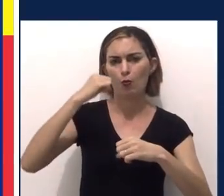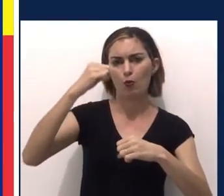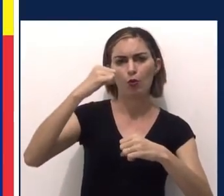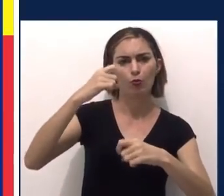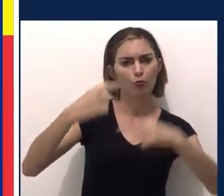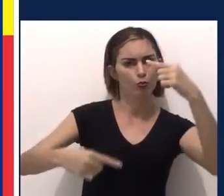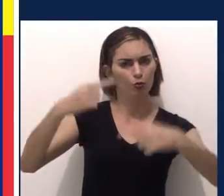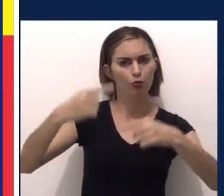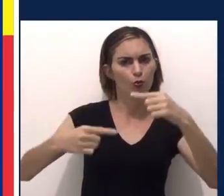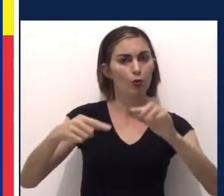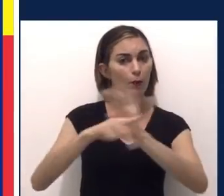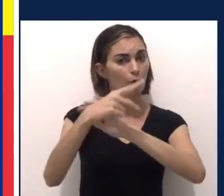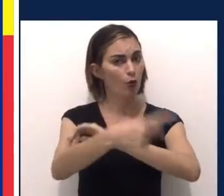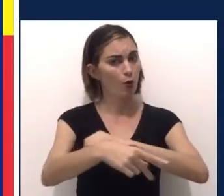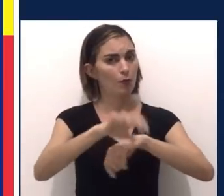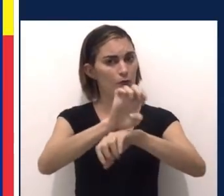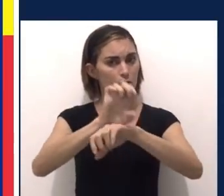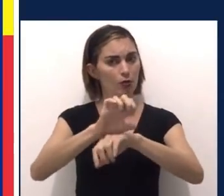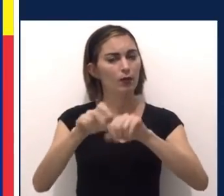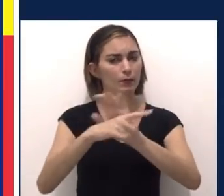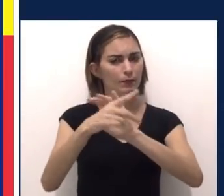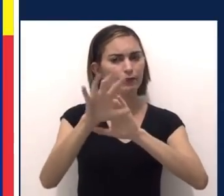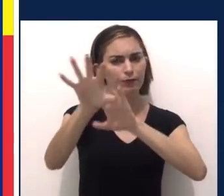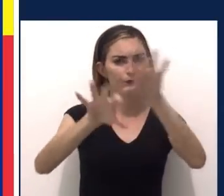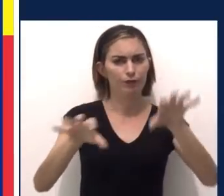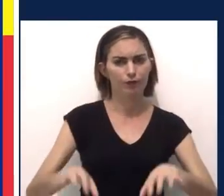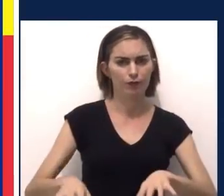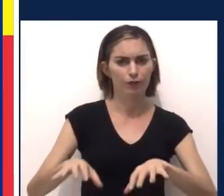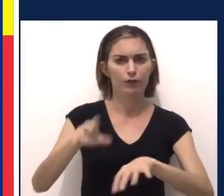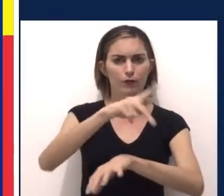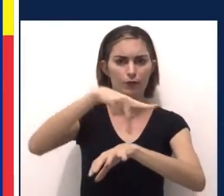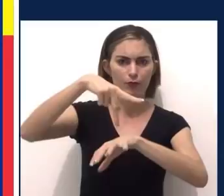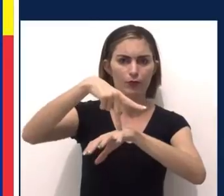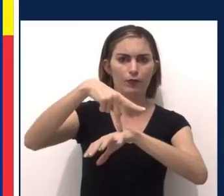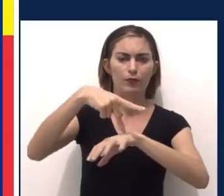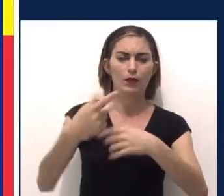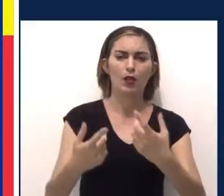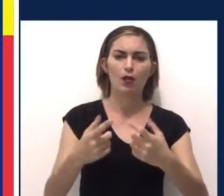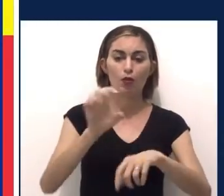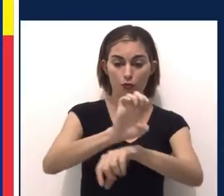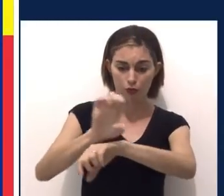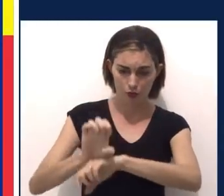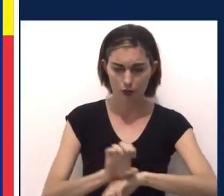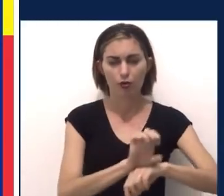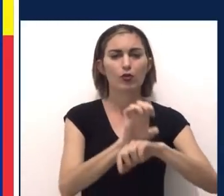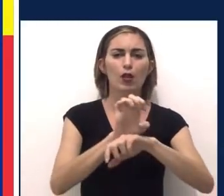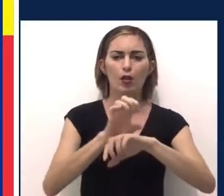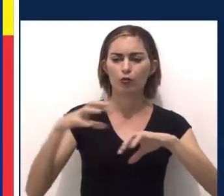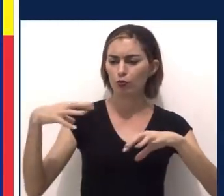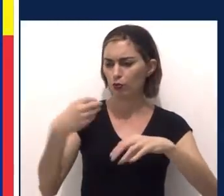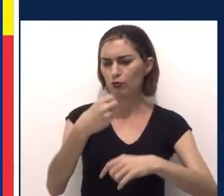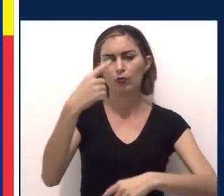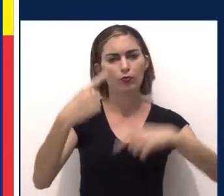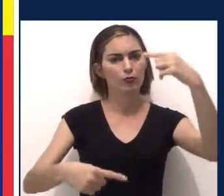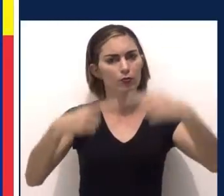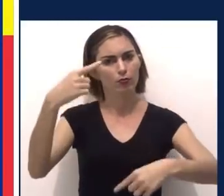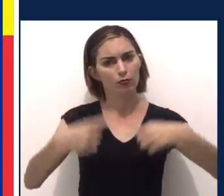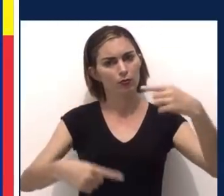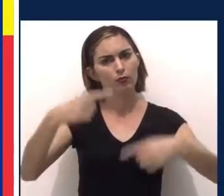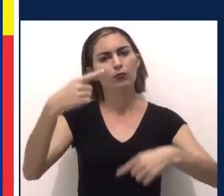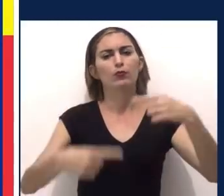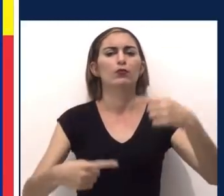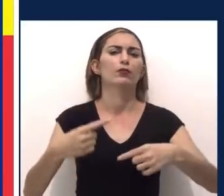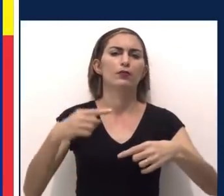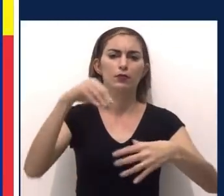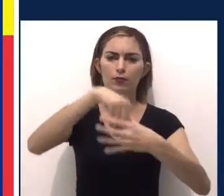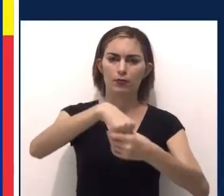político, ou seja, no território nacional. Então, o Estado era a fonte de todo o poder